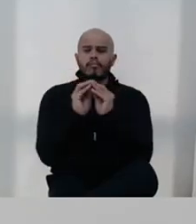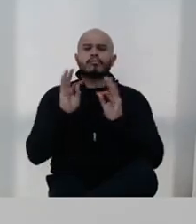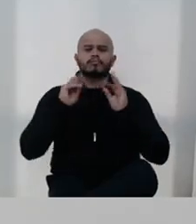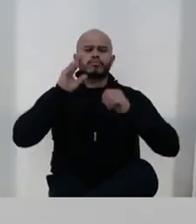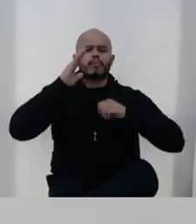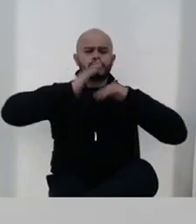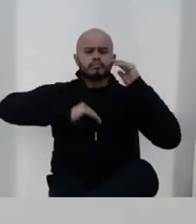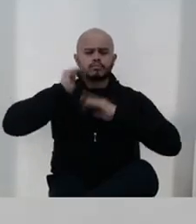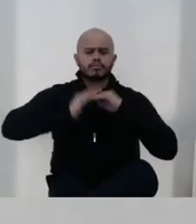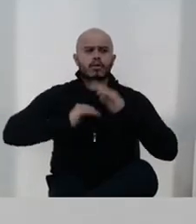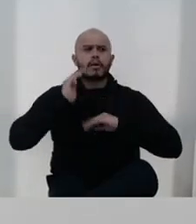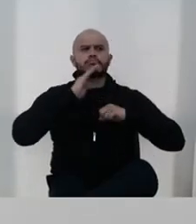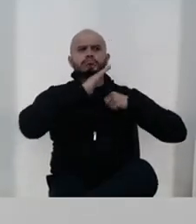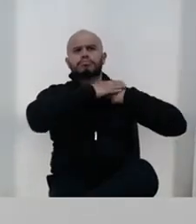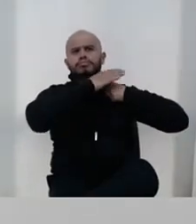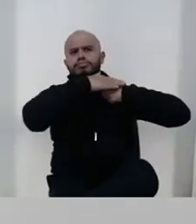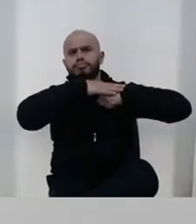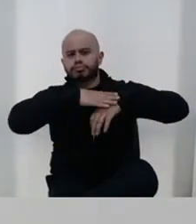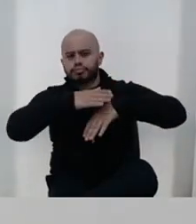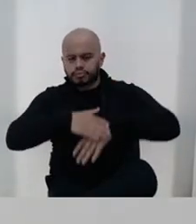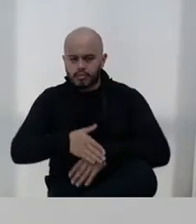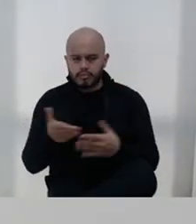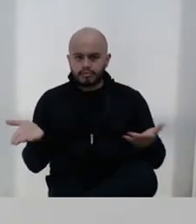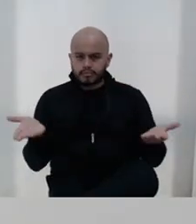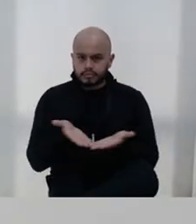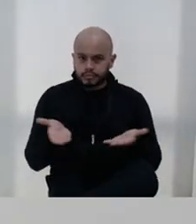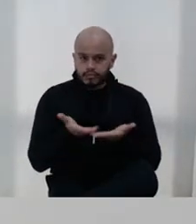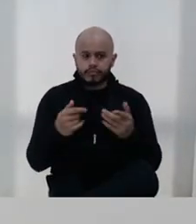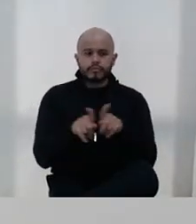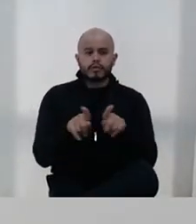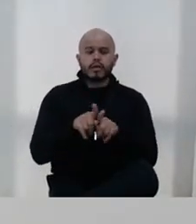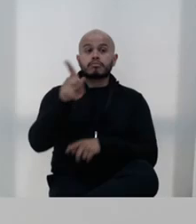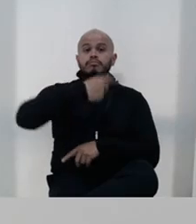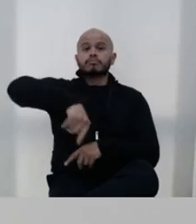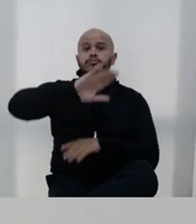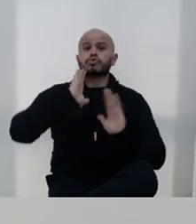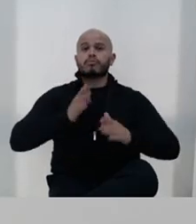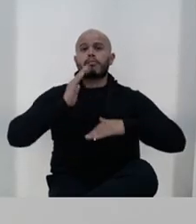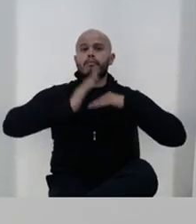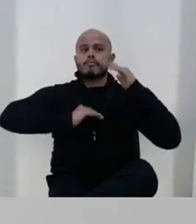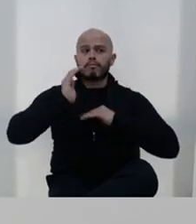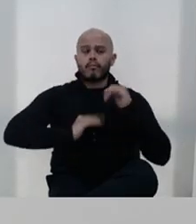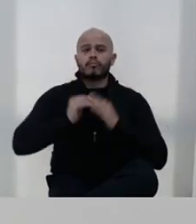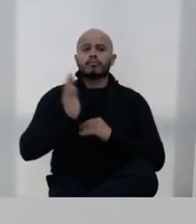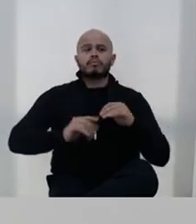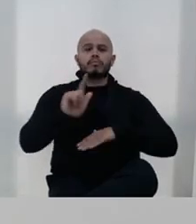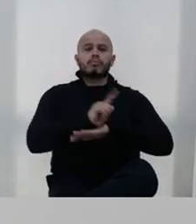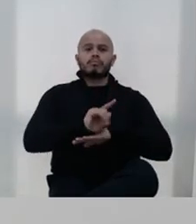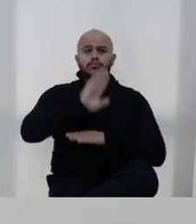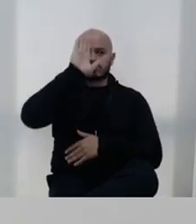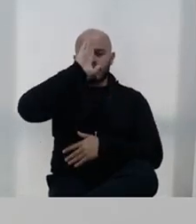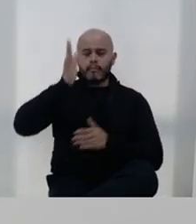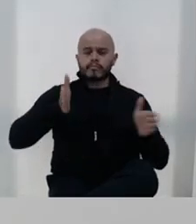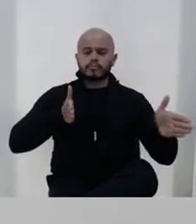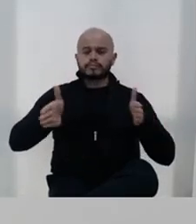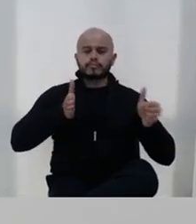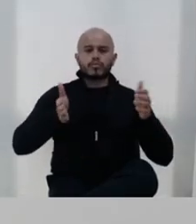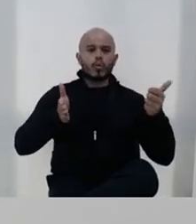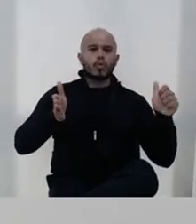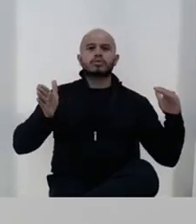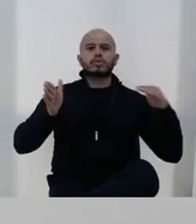atividades da Defensoria Pública Geral e também das nossas atuações relevantes da gestão nesse período de 11